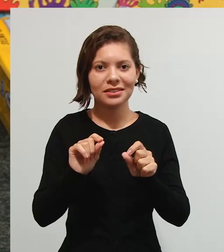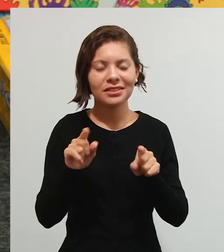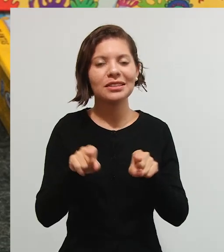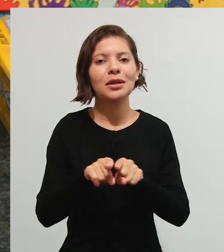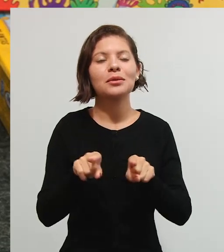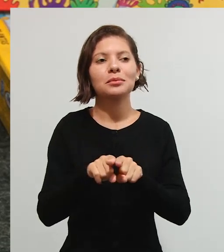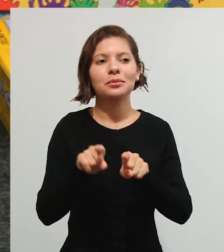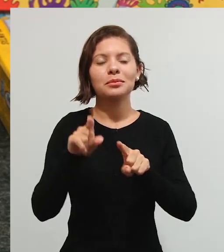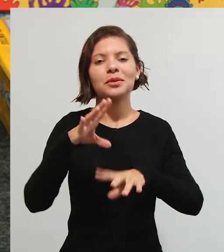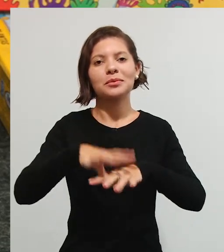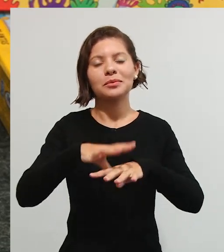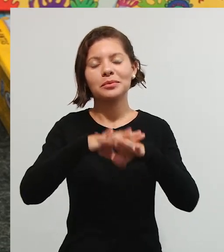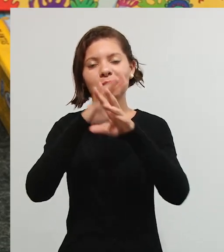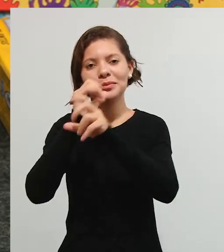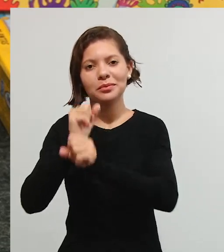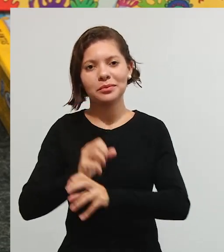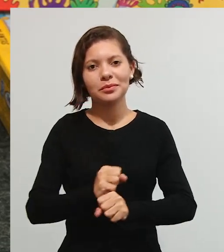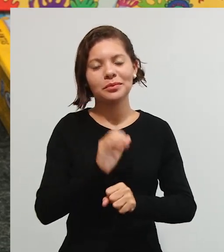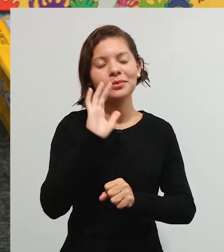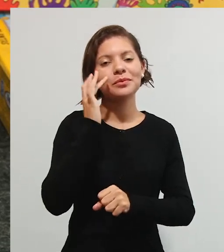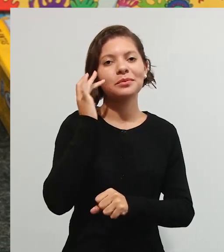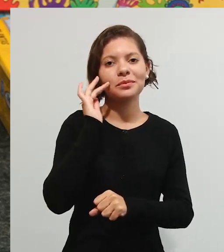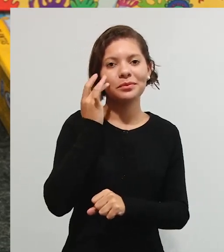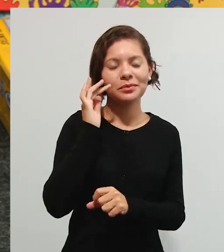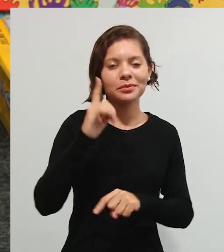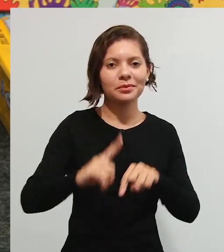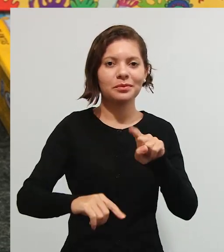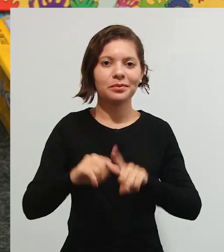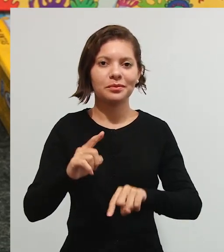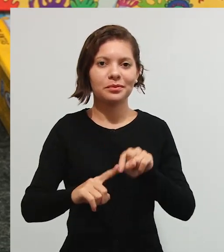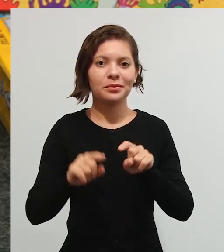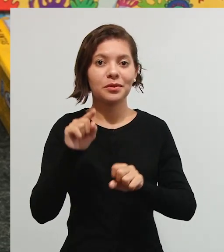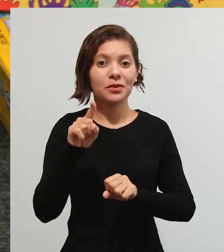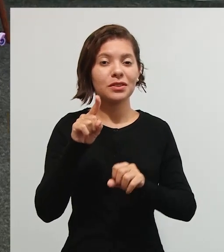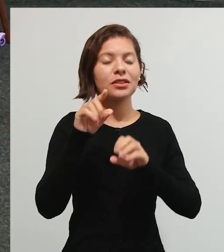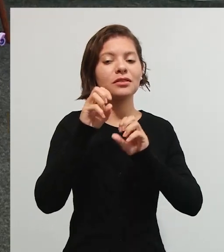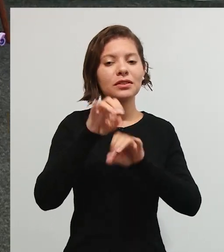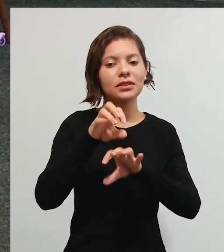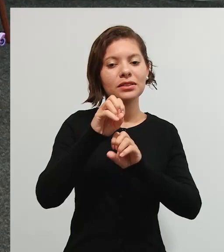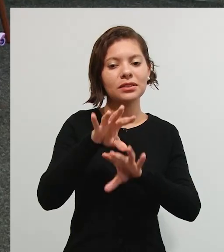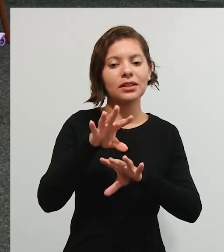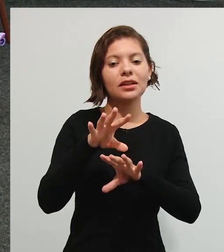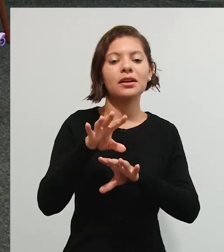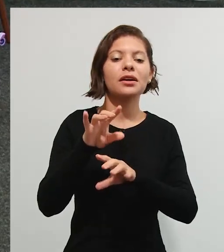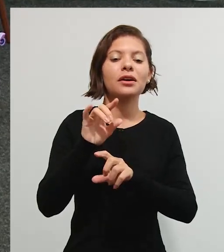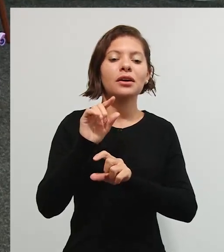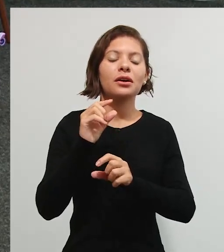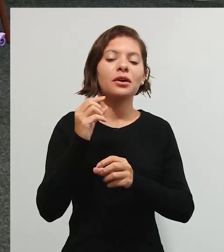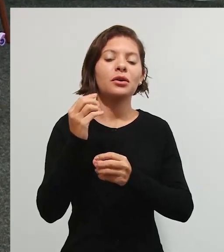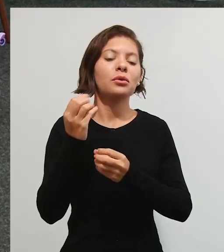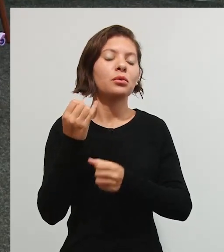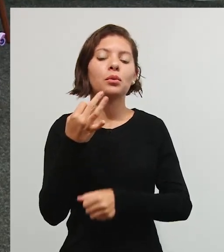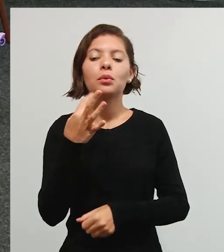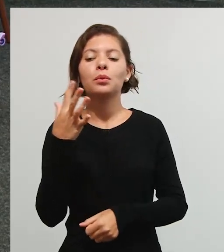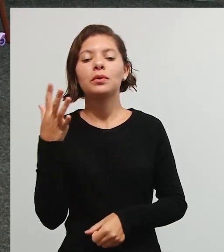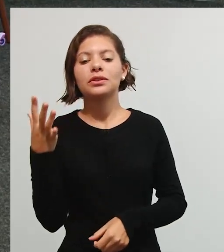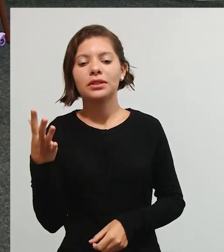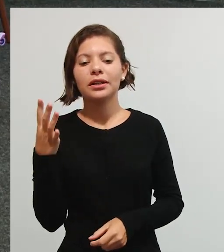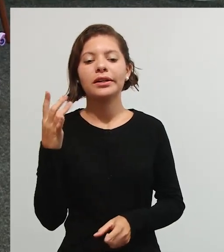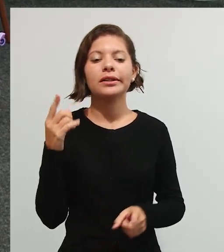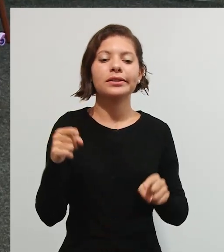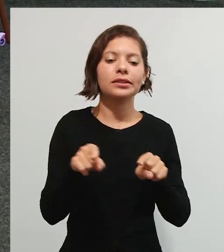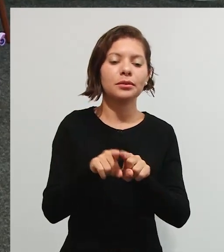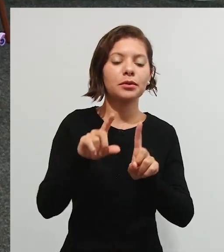dourado. Além de que você, ao trabalhar inicialmente com material dourado, com a quantidade, com